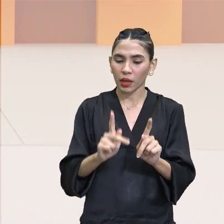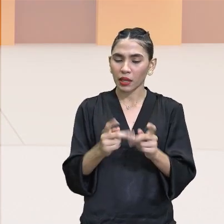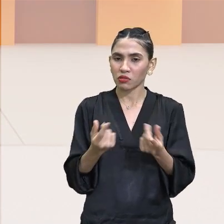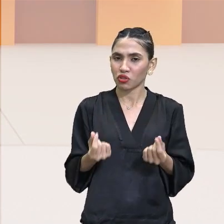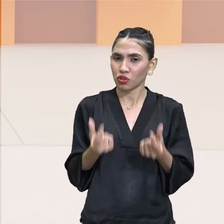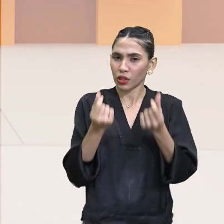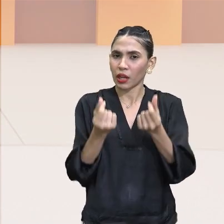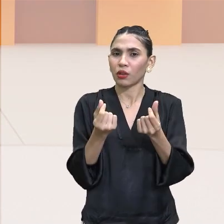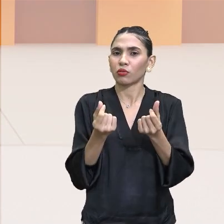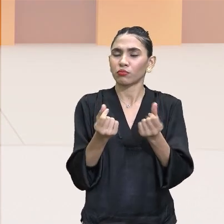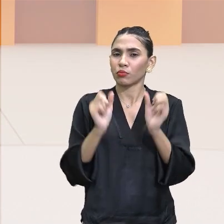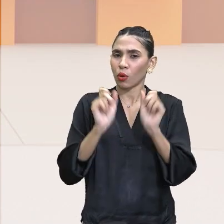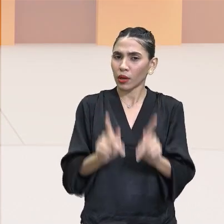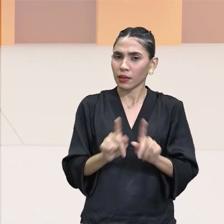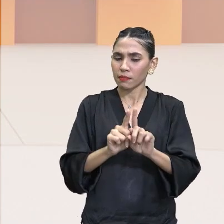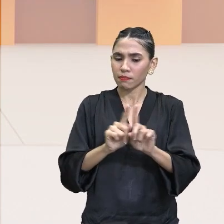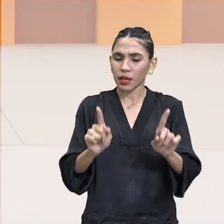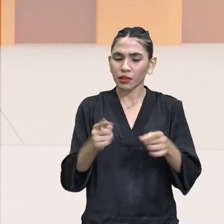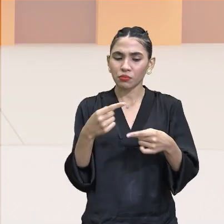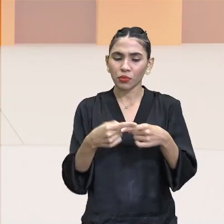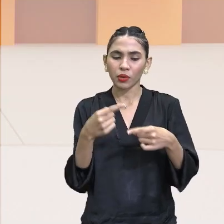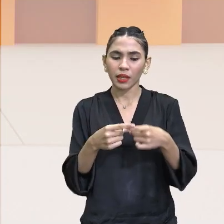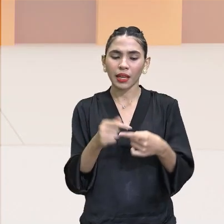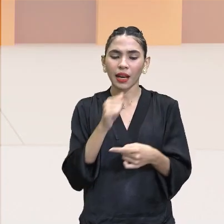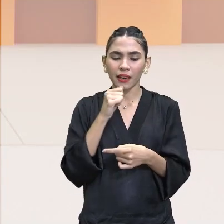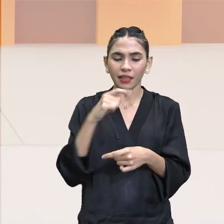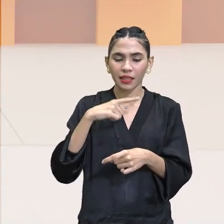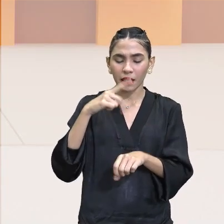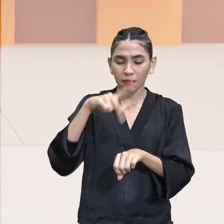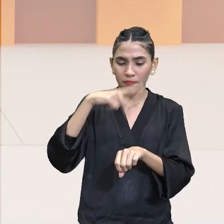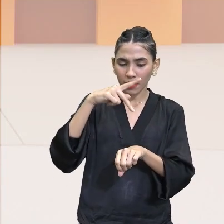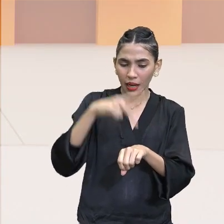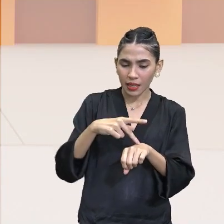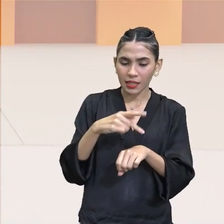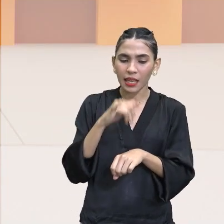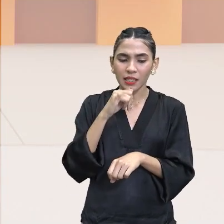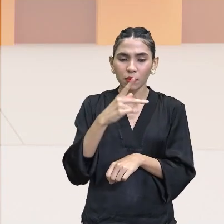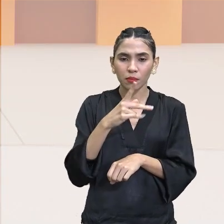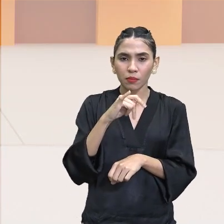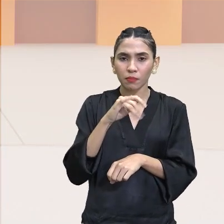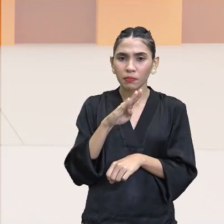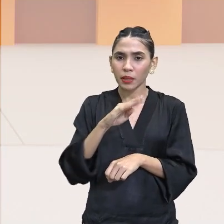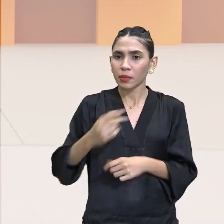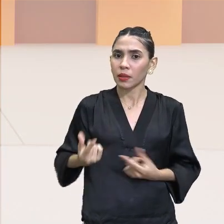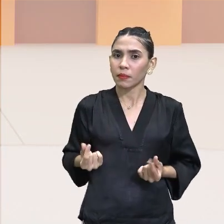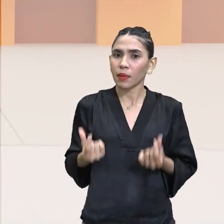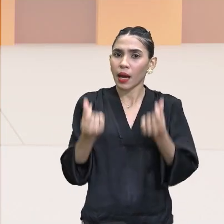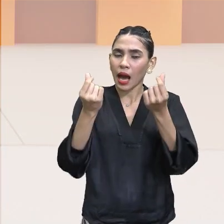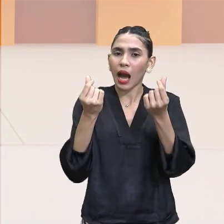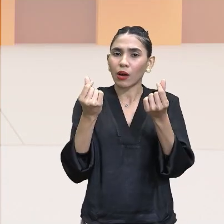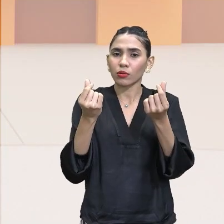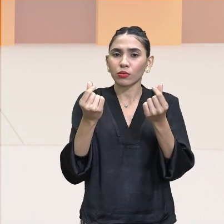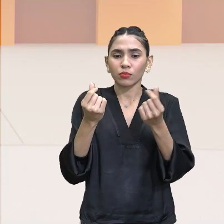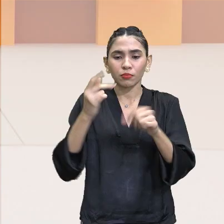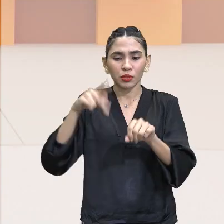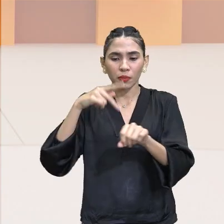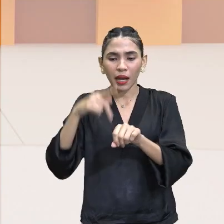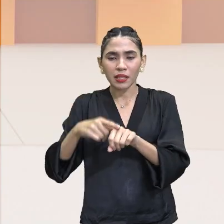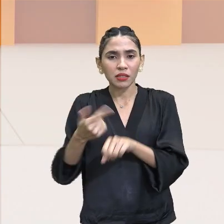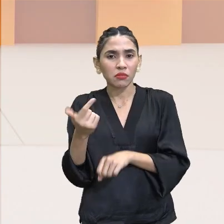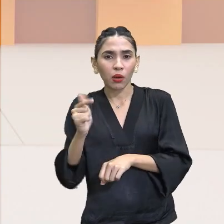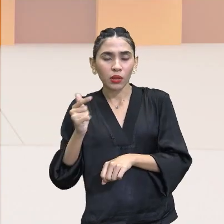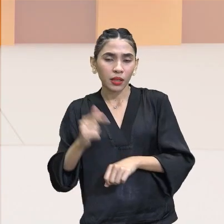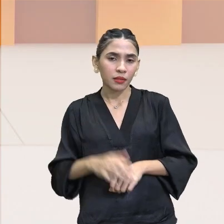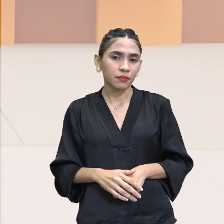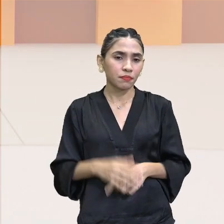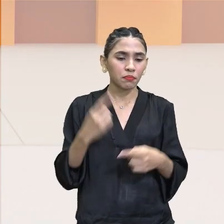né? Mas por que ainda existem países que têm aí um PIB de trilhões de dólares e tem países que não têm tudo isso? Por